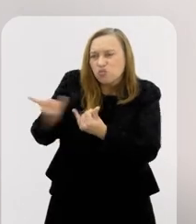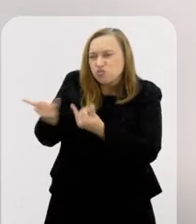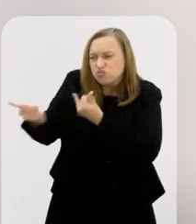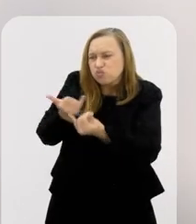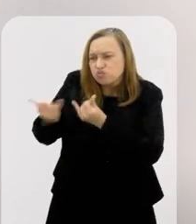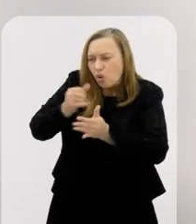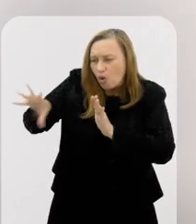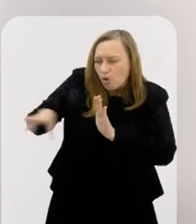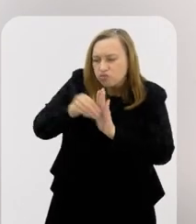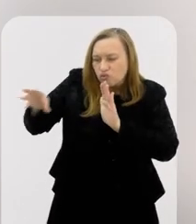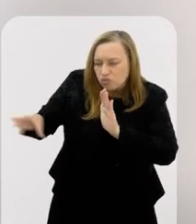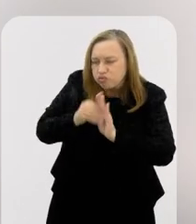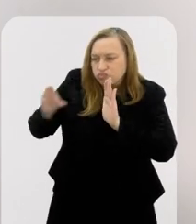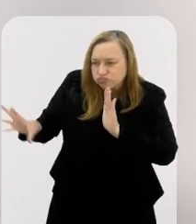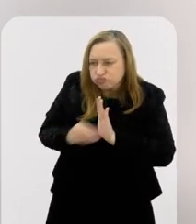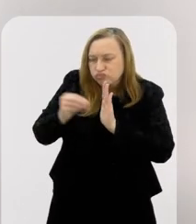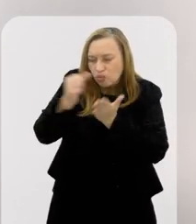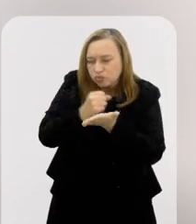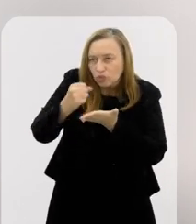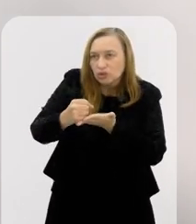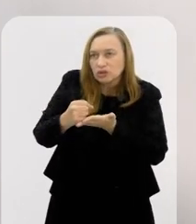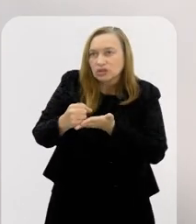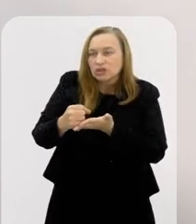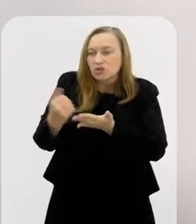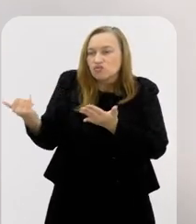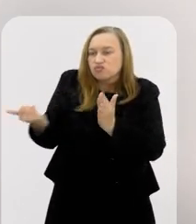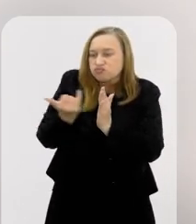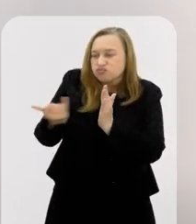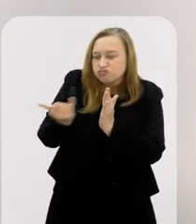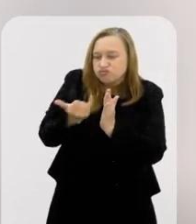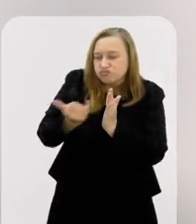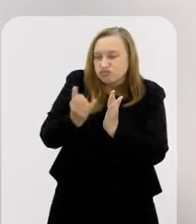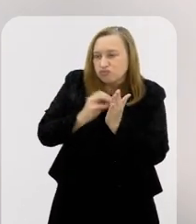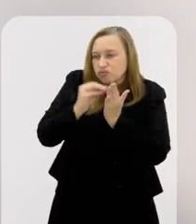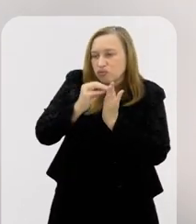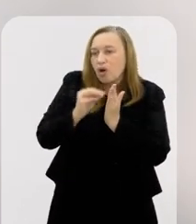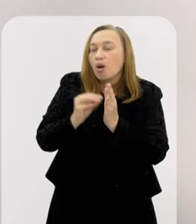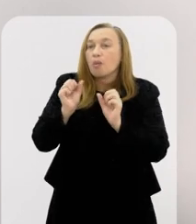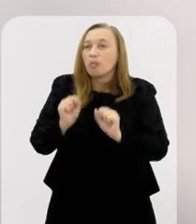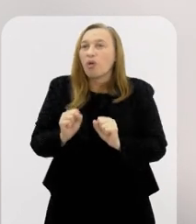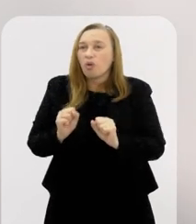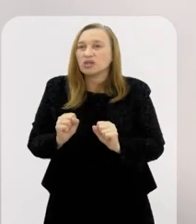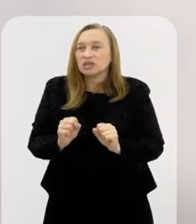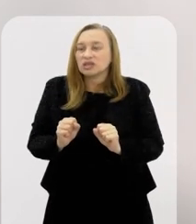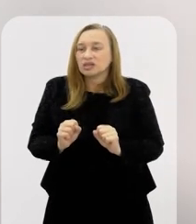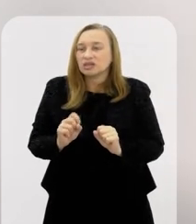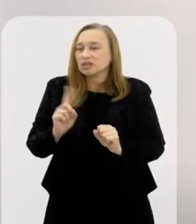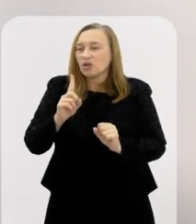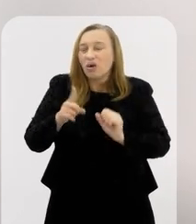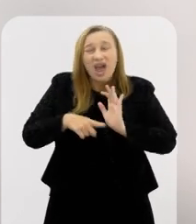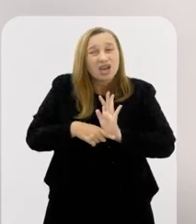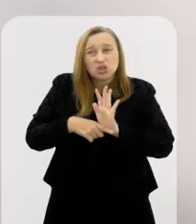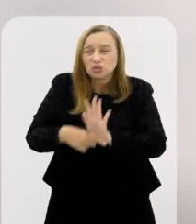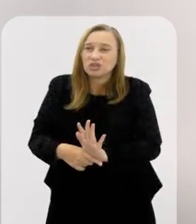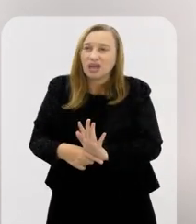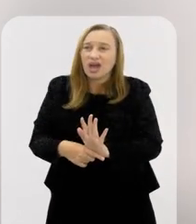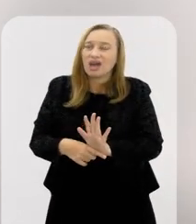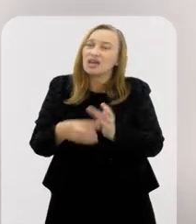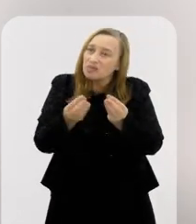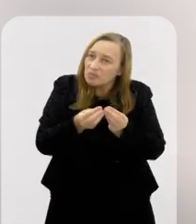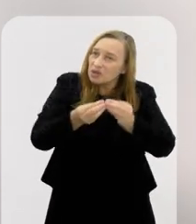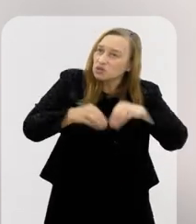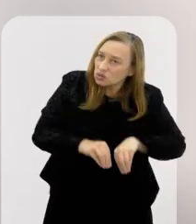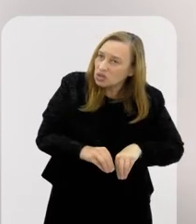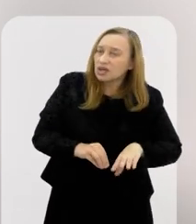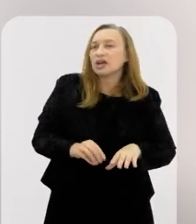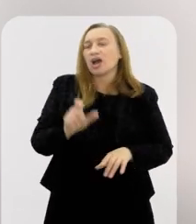mais informação você inclui num contrato eh você o excesso de informação ele pode desinformar então eu